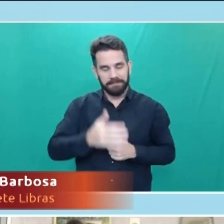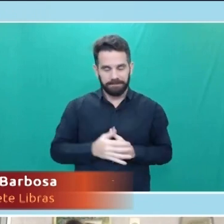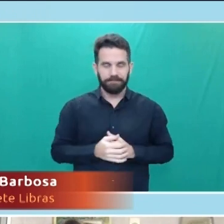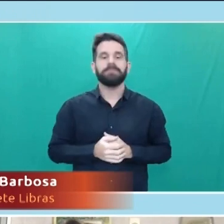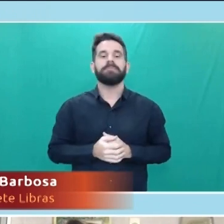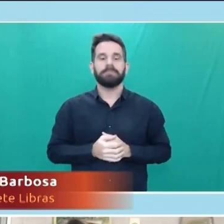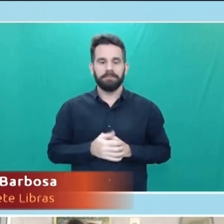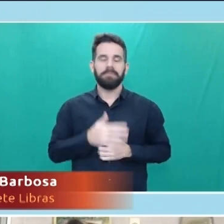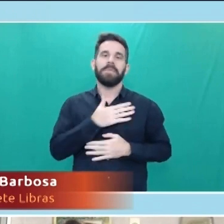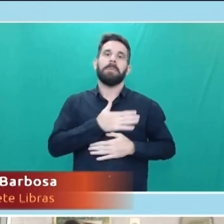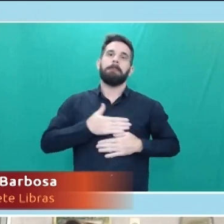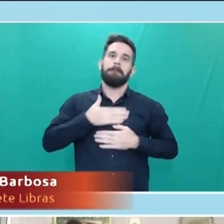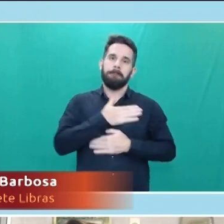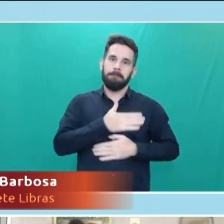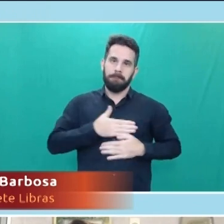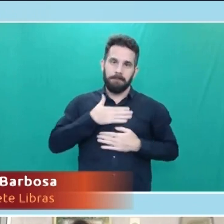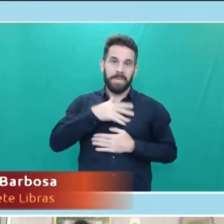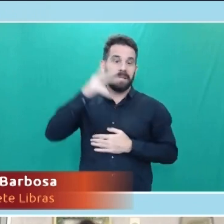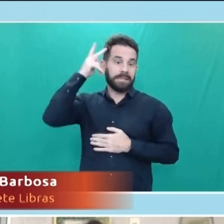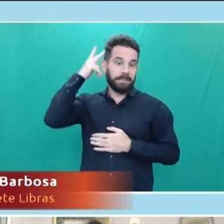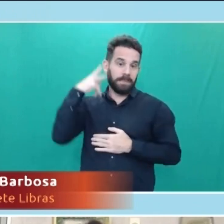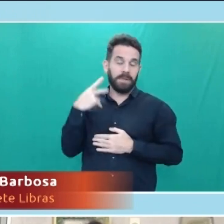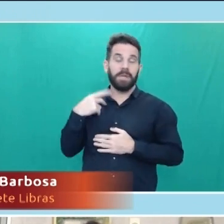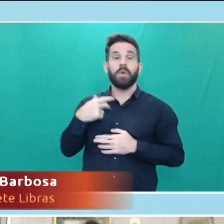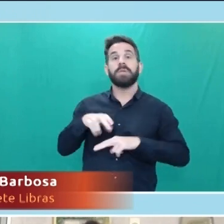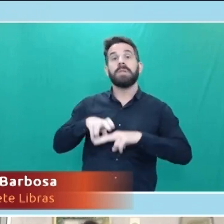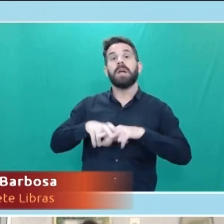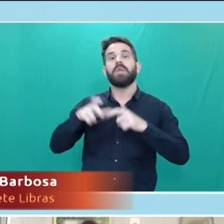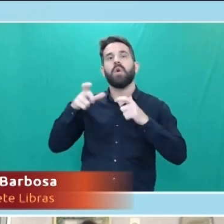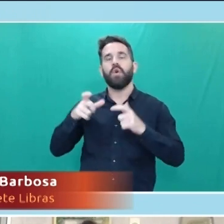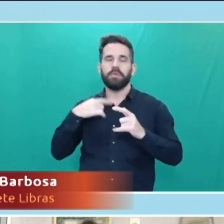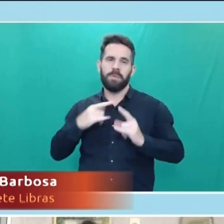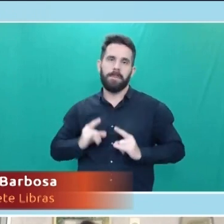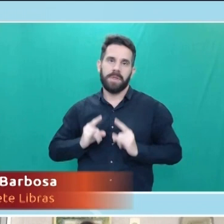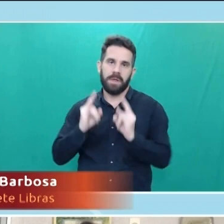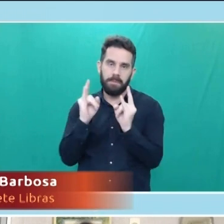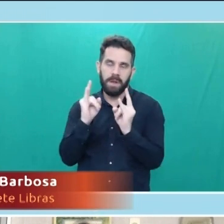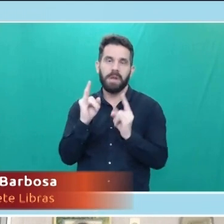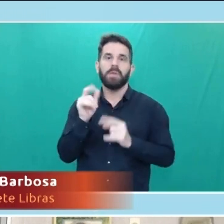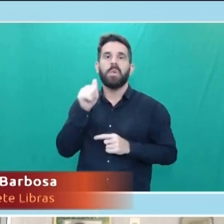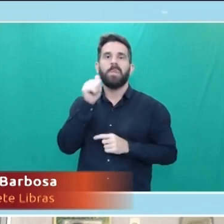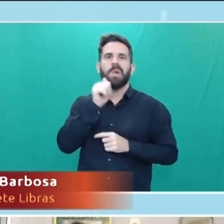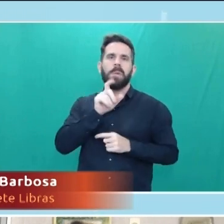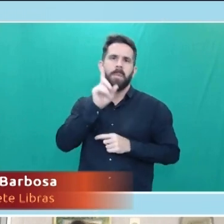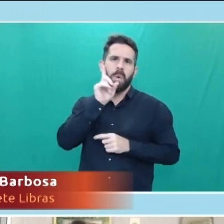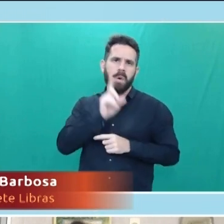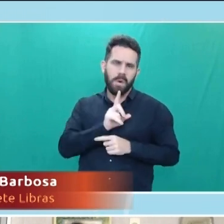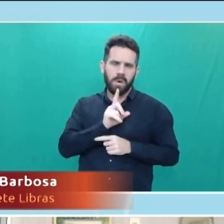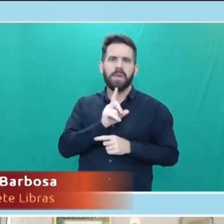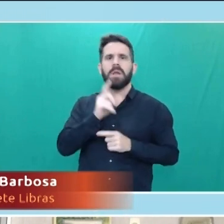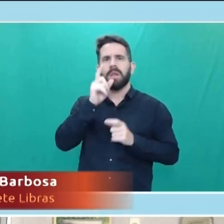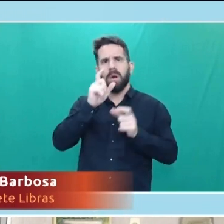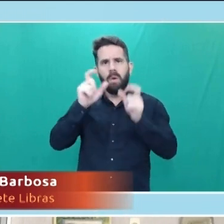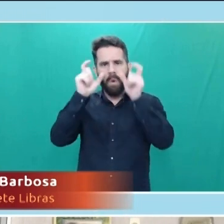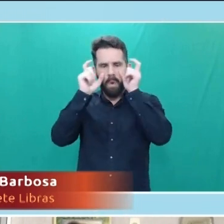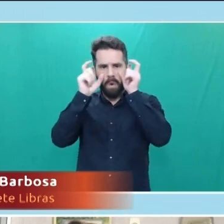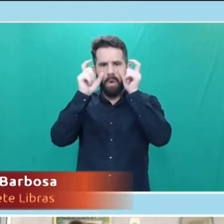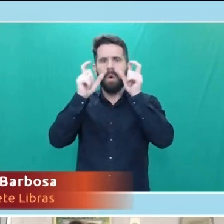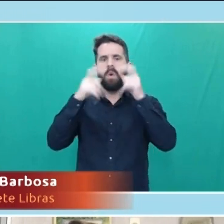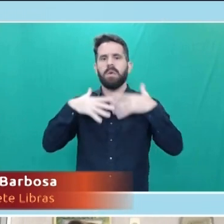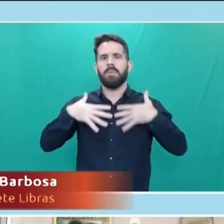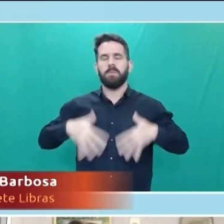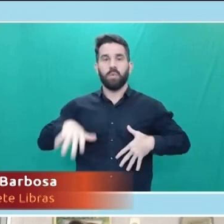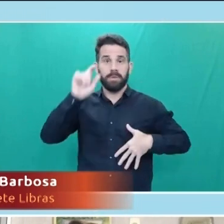você. Eu estou aqui sentada na varanda do meu apartamento. Eu sou uma mulher morena, estou de óculos, blusa